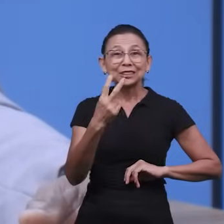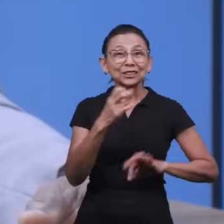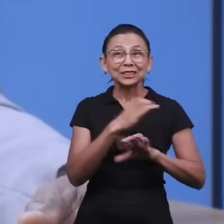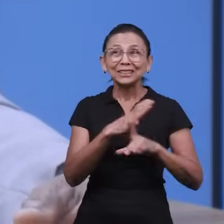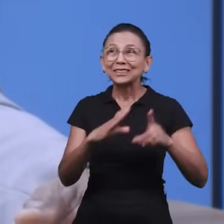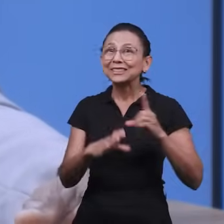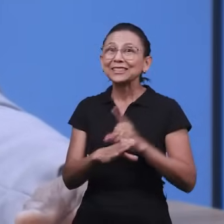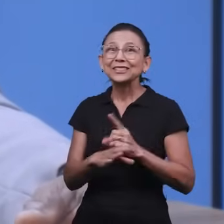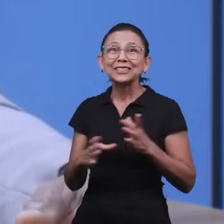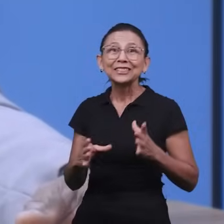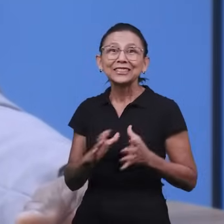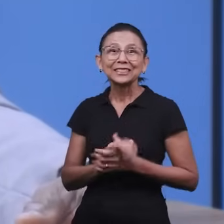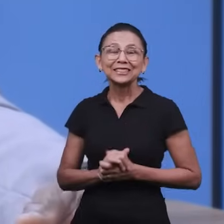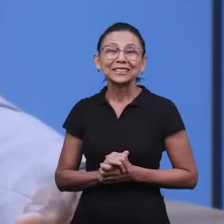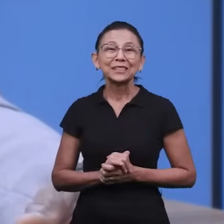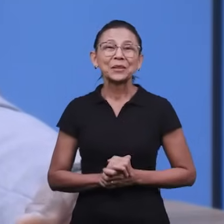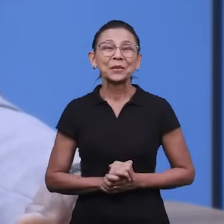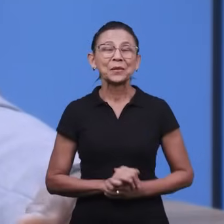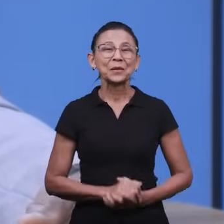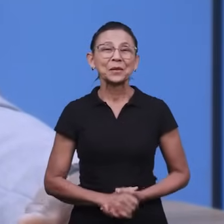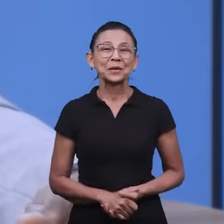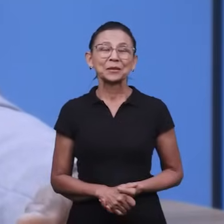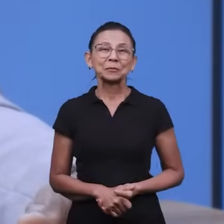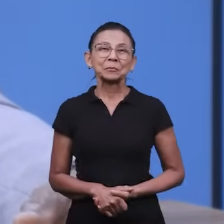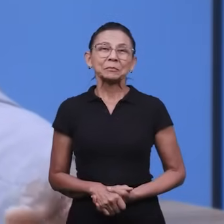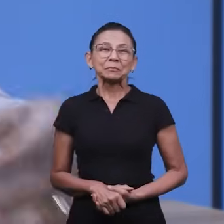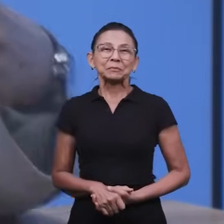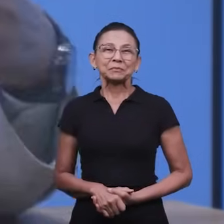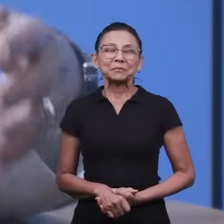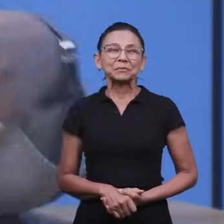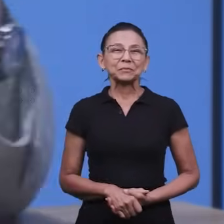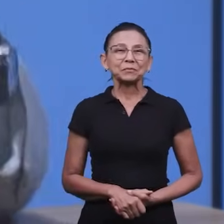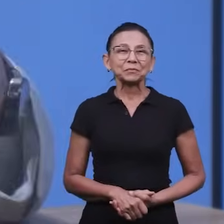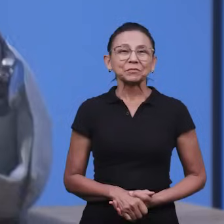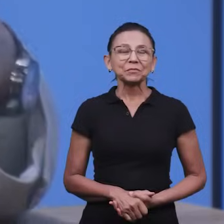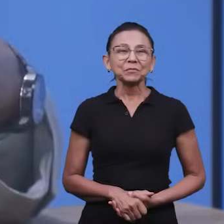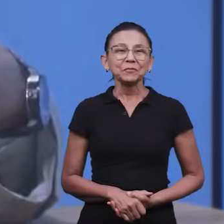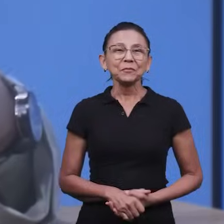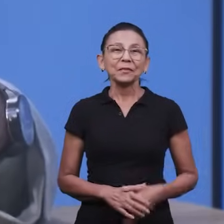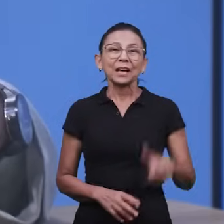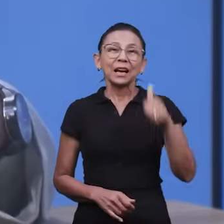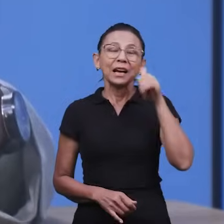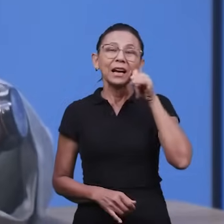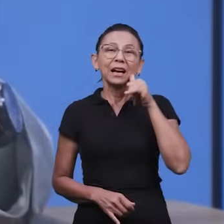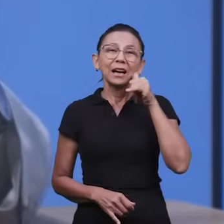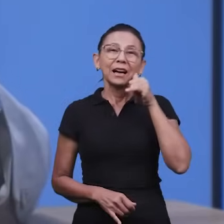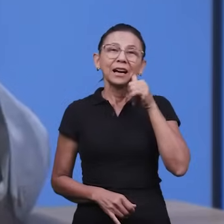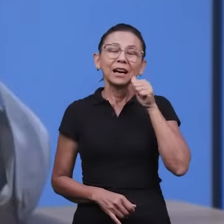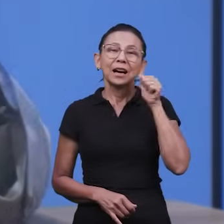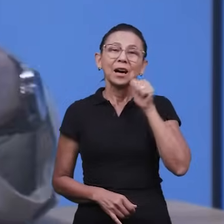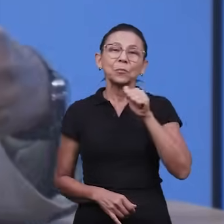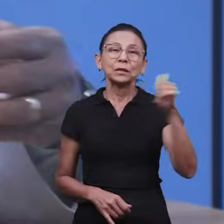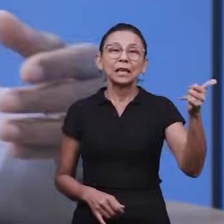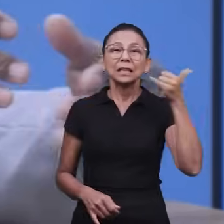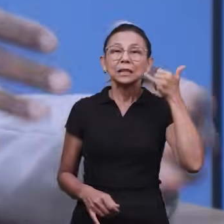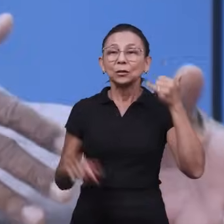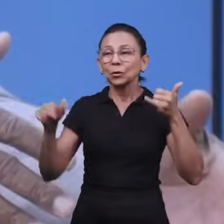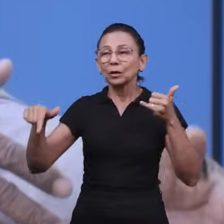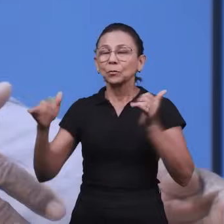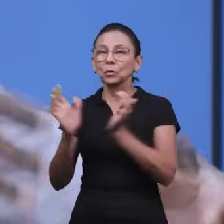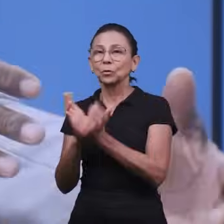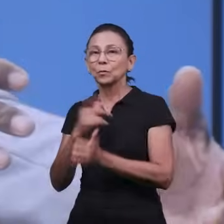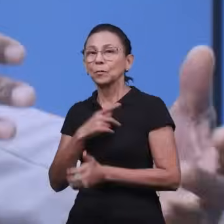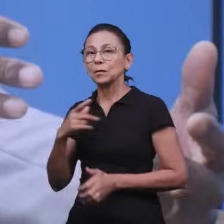ligou, dando o retorno. Porque ela ligou, pediu oração, nós oramos e tudo, e ela ligou